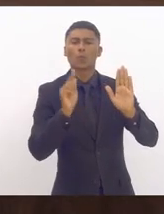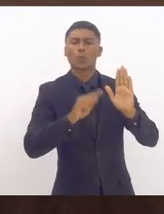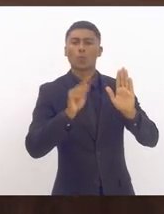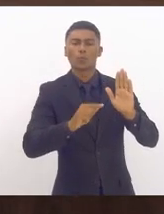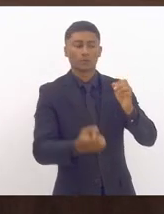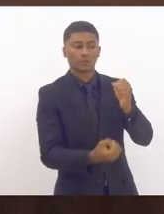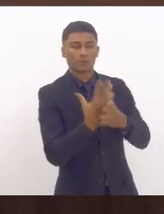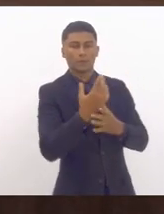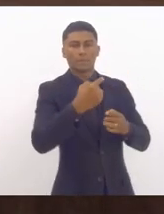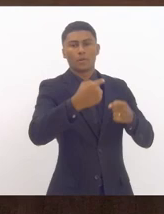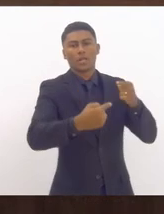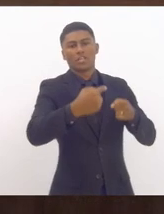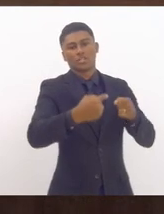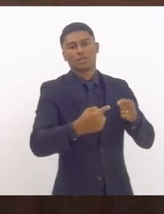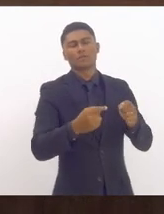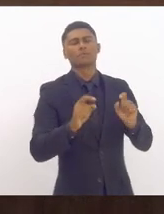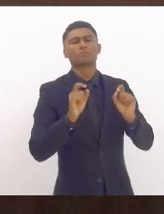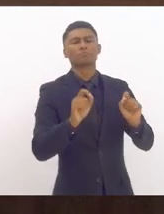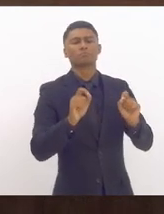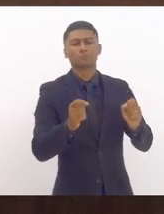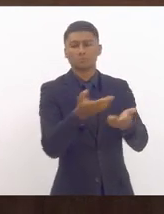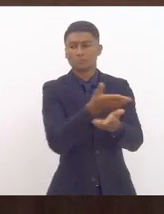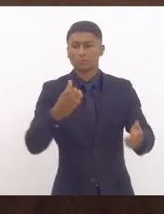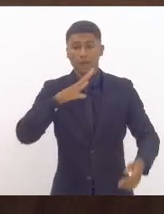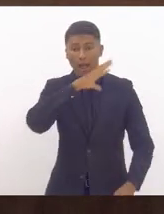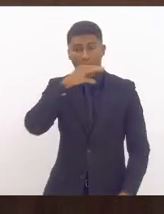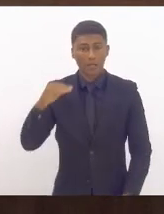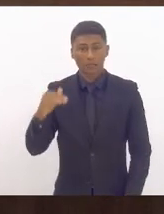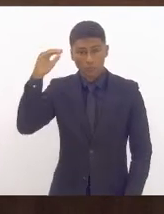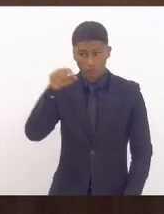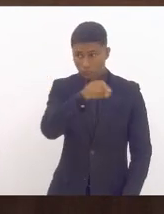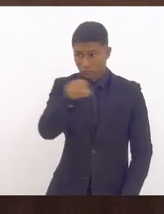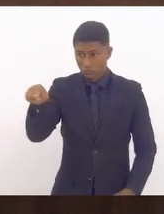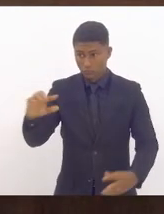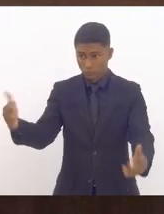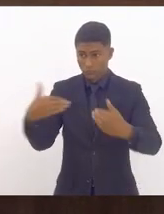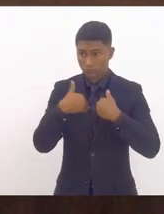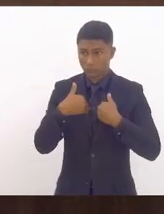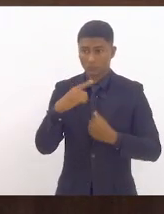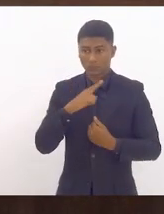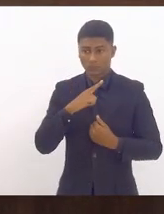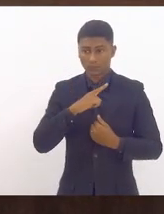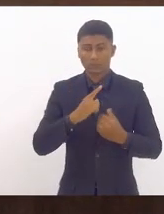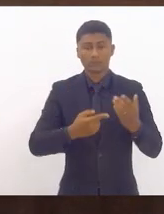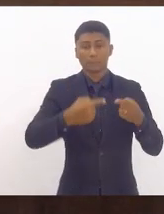de desenvolvimento ao adulto com transtorno de espectro